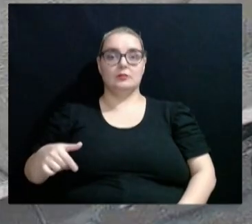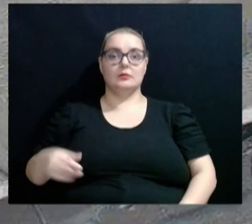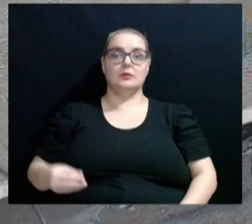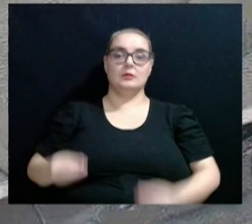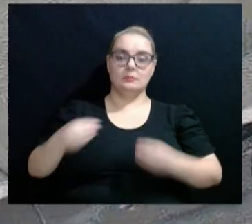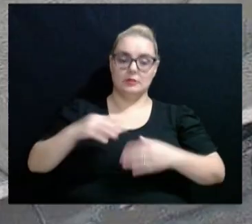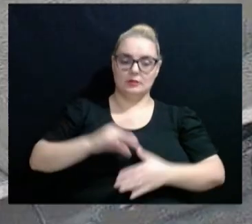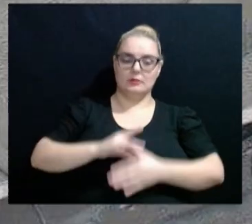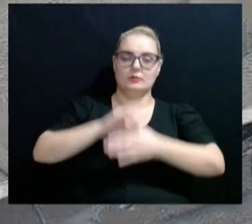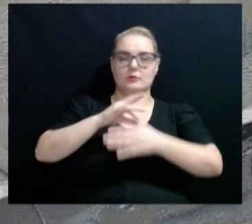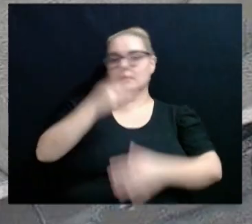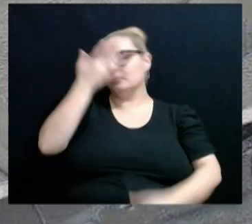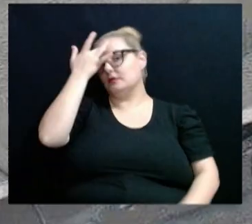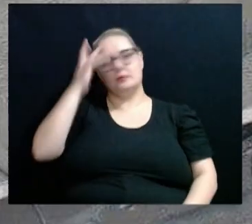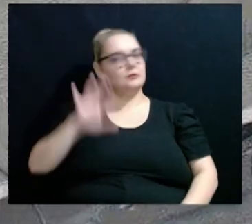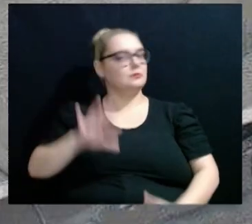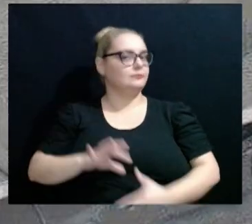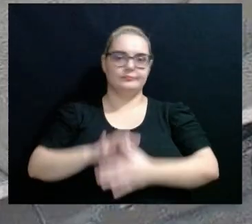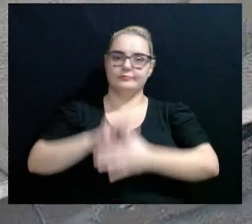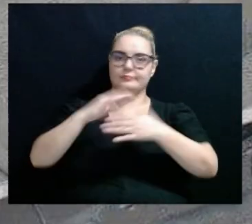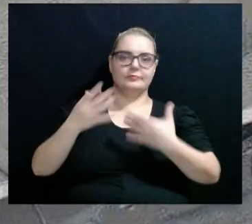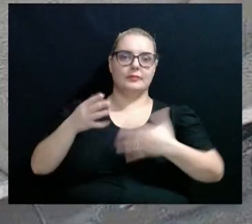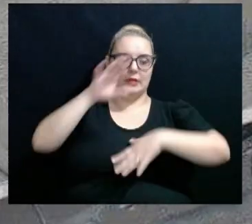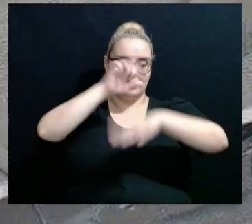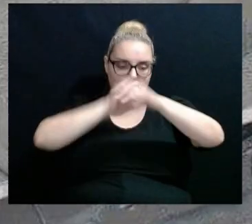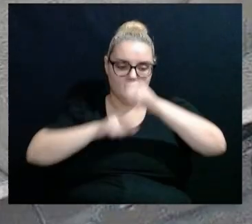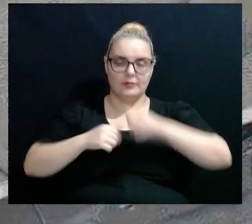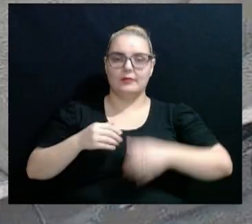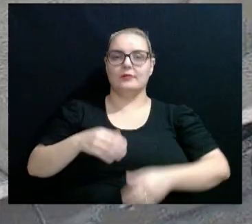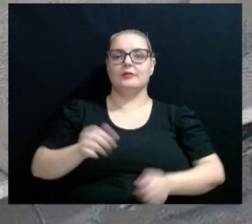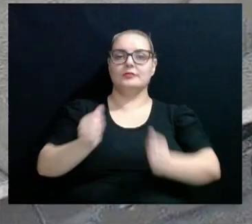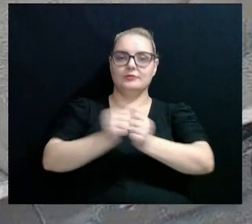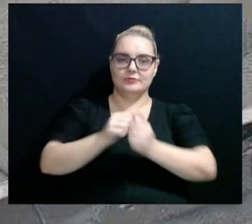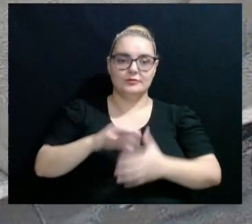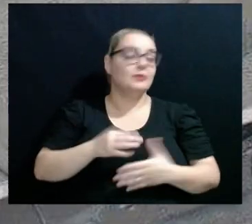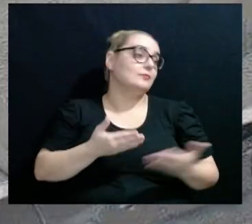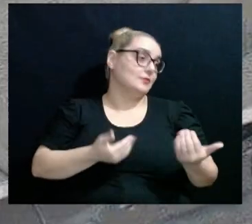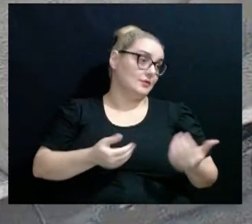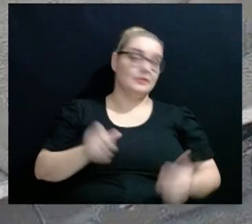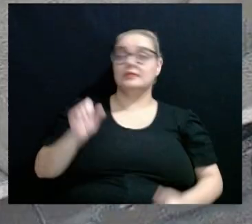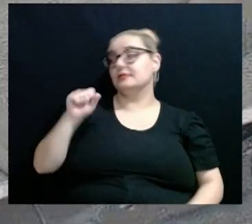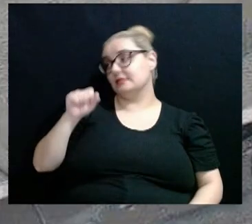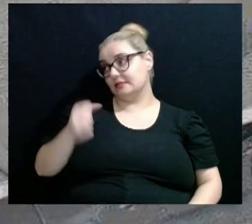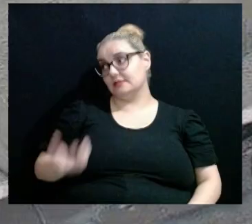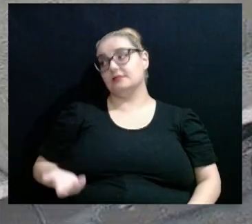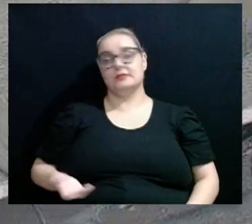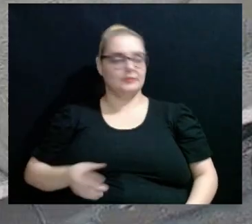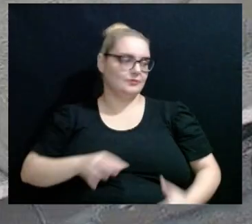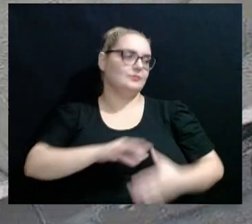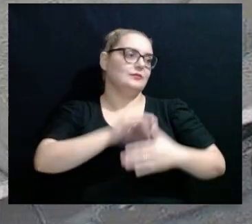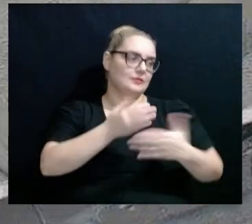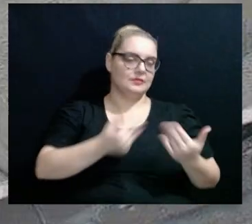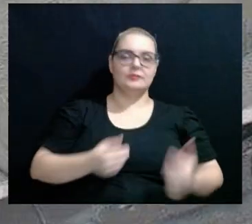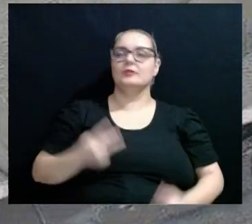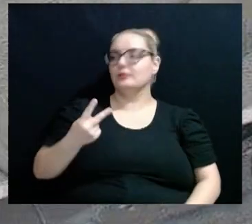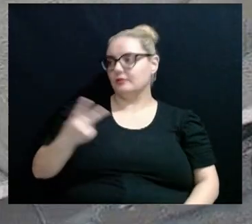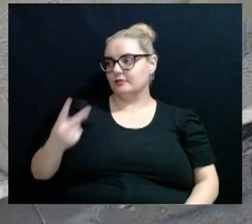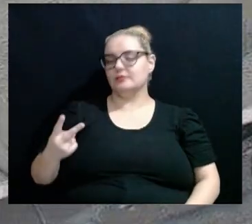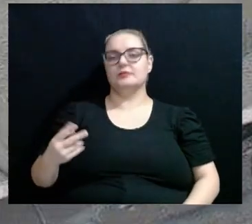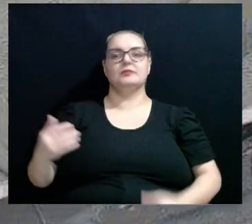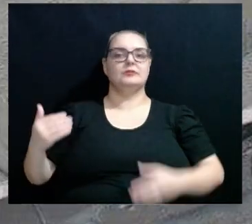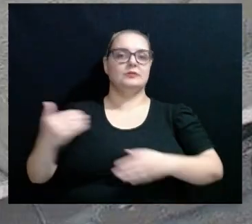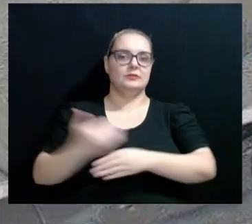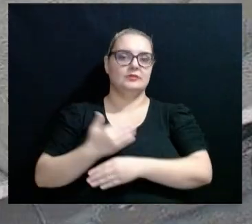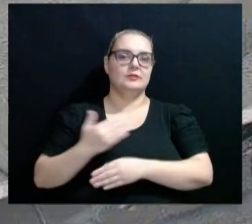Então, nesse Sim. período, foi o período de aprendizado com o Tadeu. Depois disso, ele me colocou para liderar. não sabia liderar. Então, fui